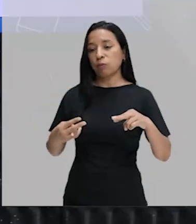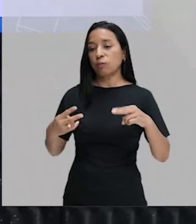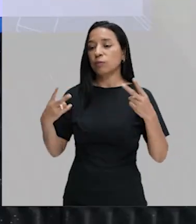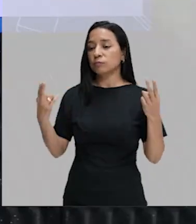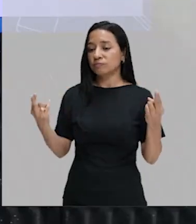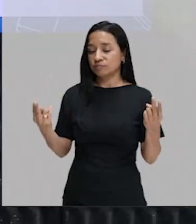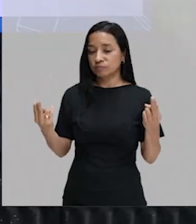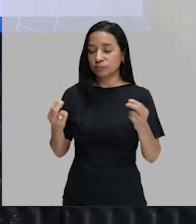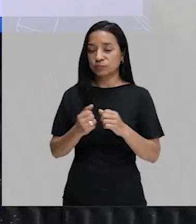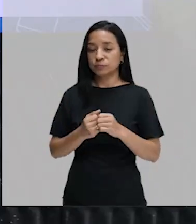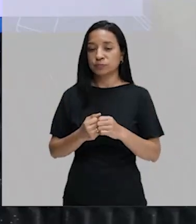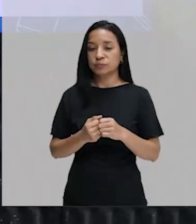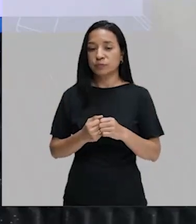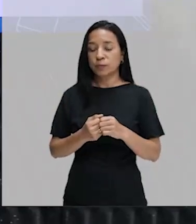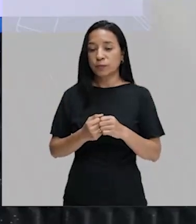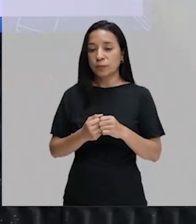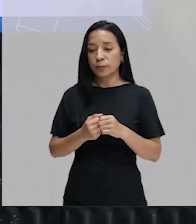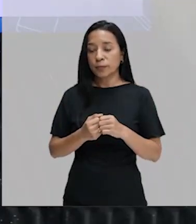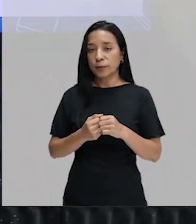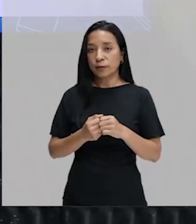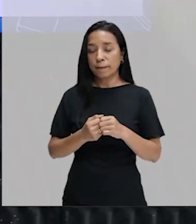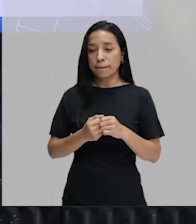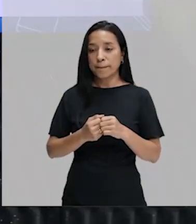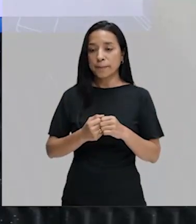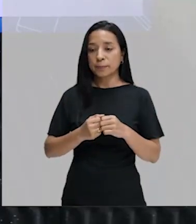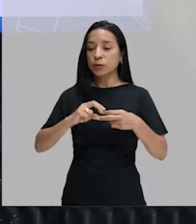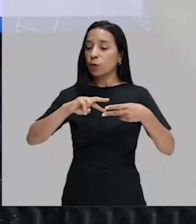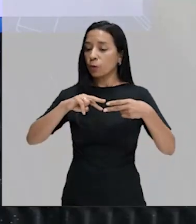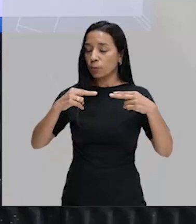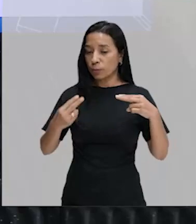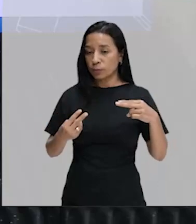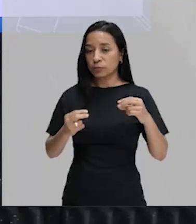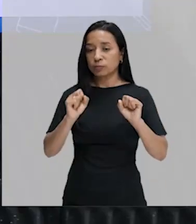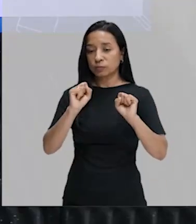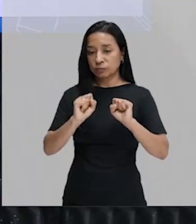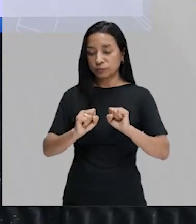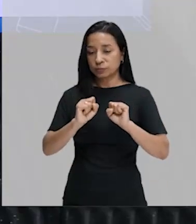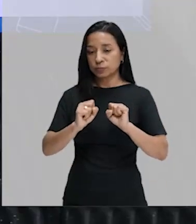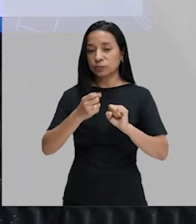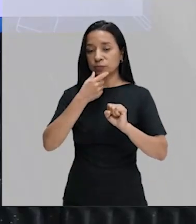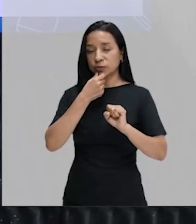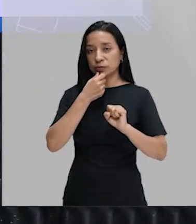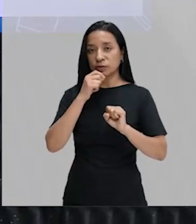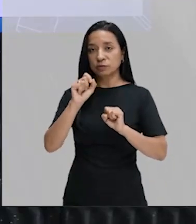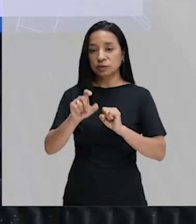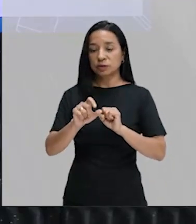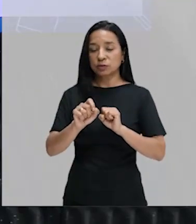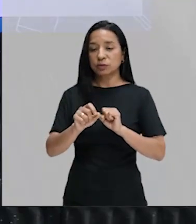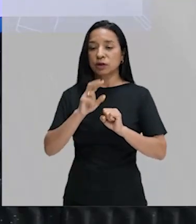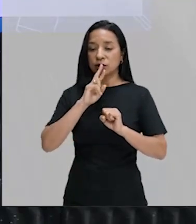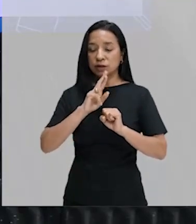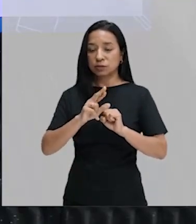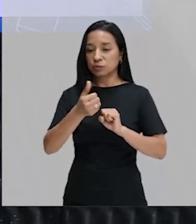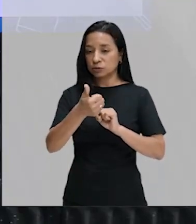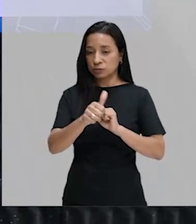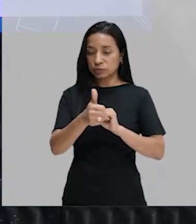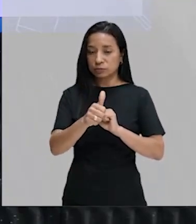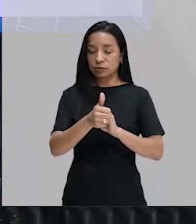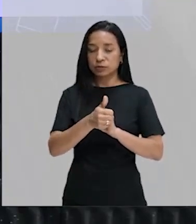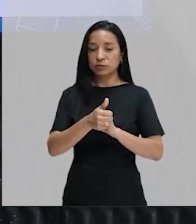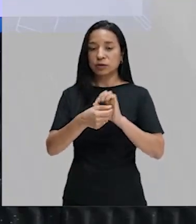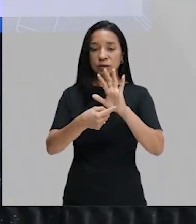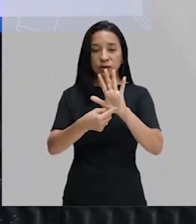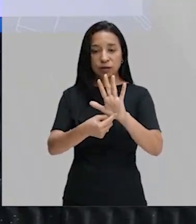2 genótipos possíveis para machos azuis, tá? Então, eu já respondi essa primeira parte. Apresente os genótipos